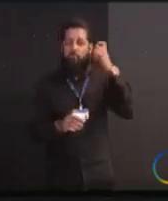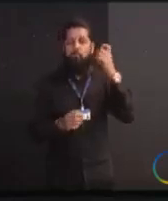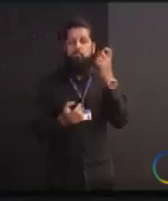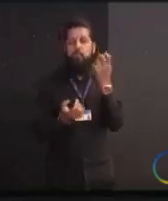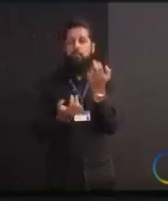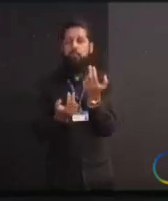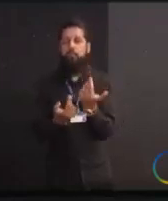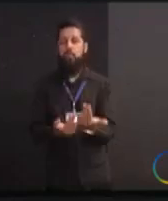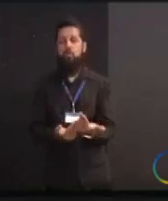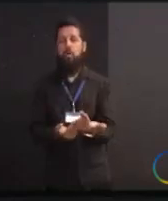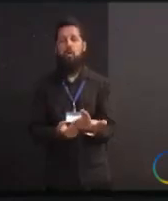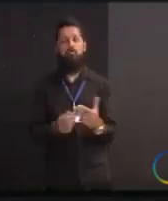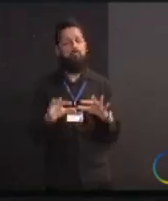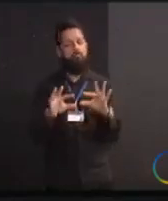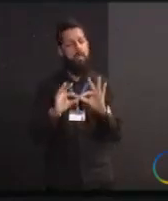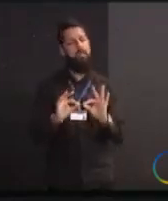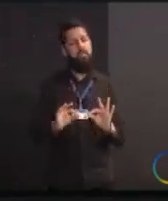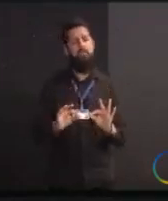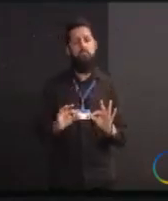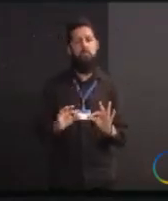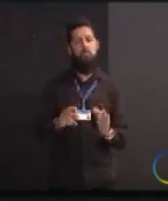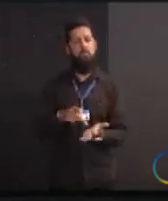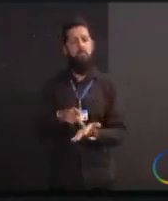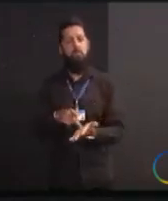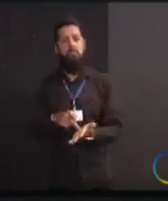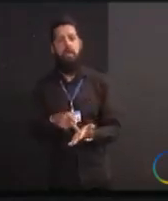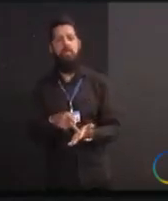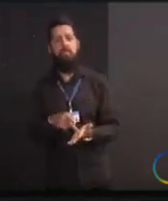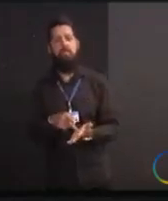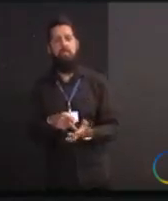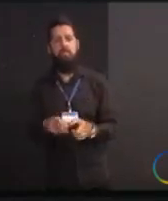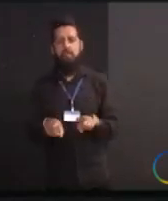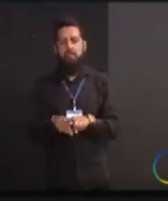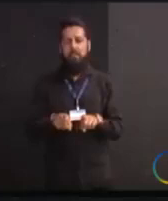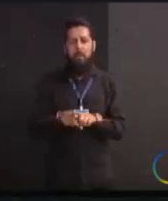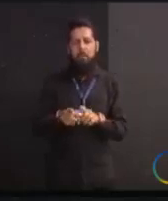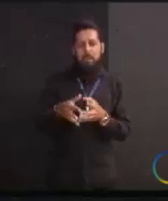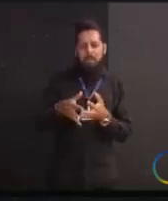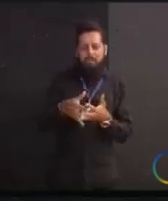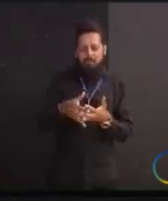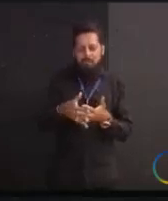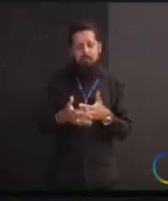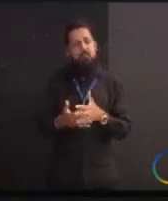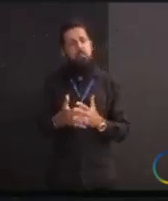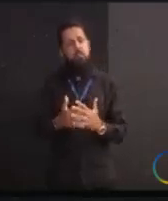Tão simples, né? E tão complexo.